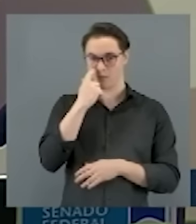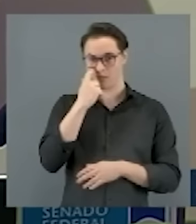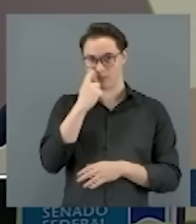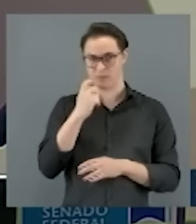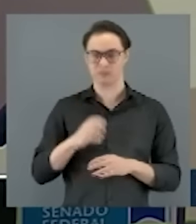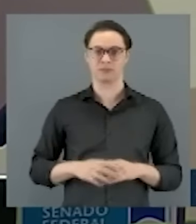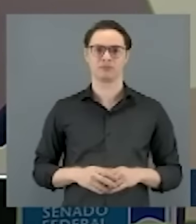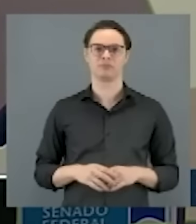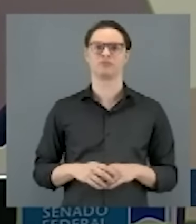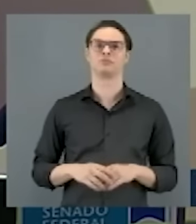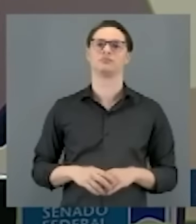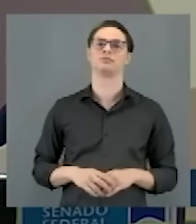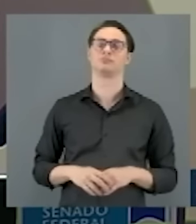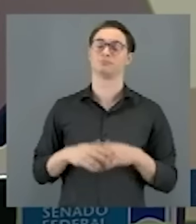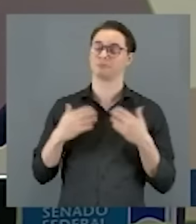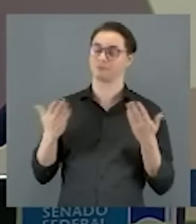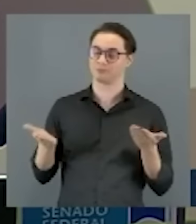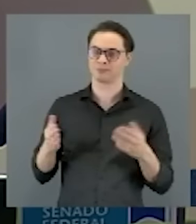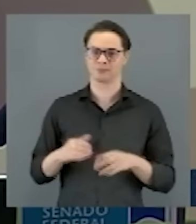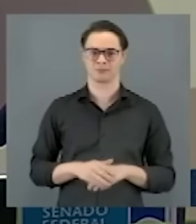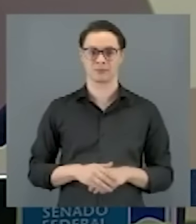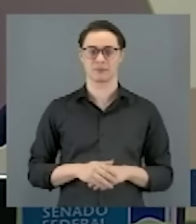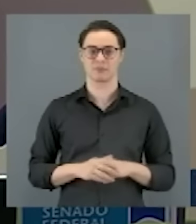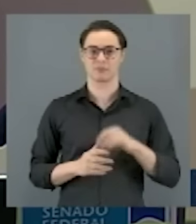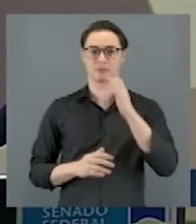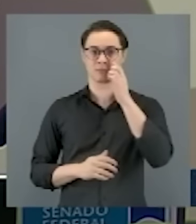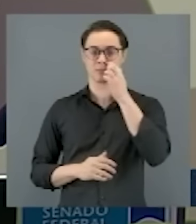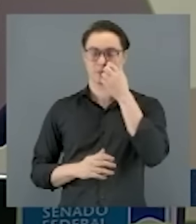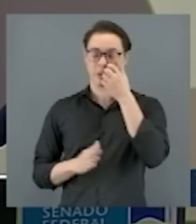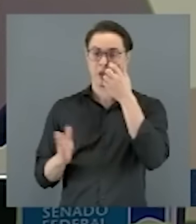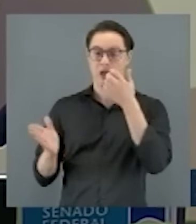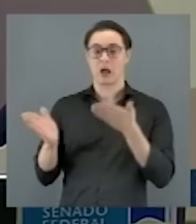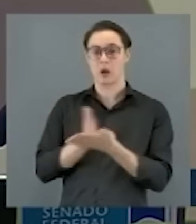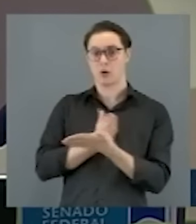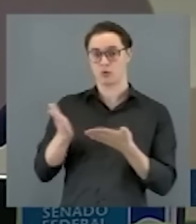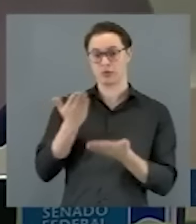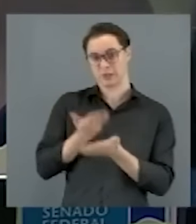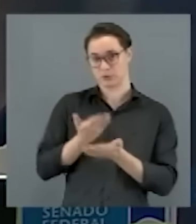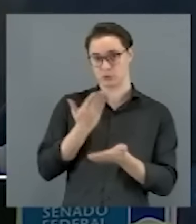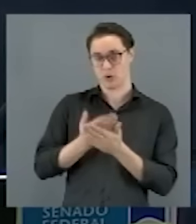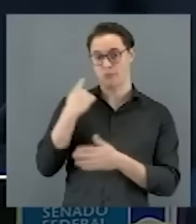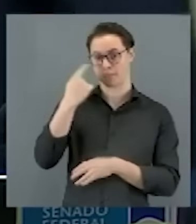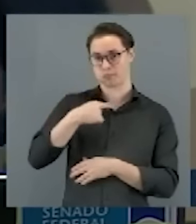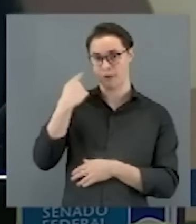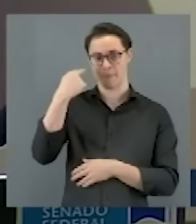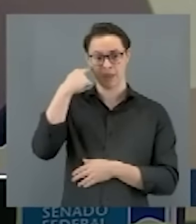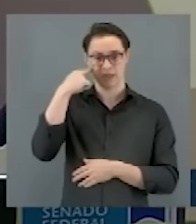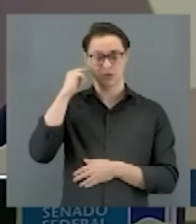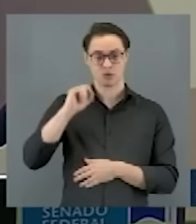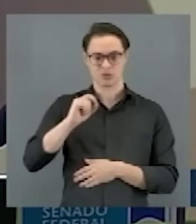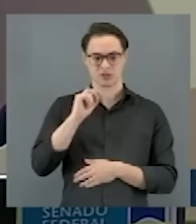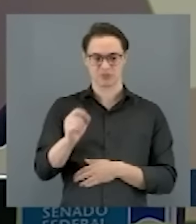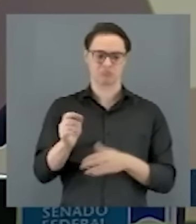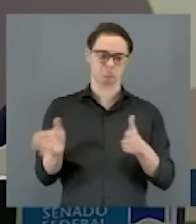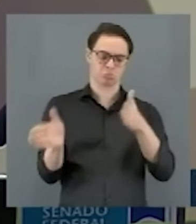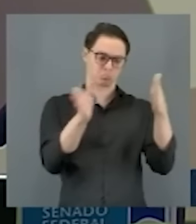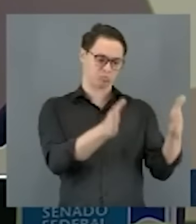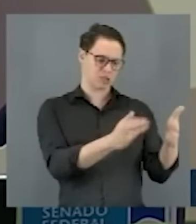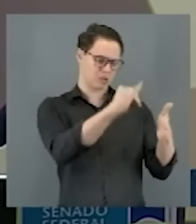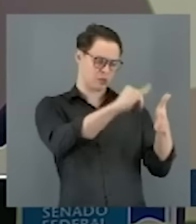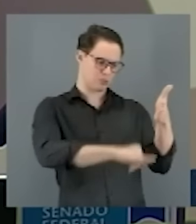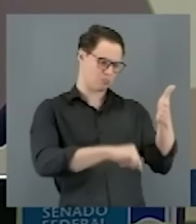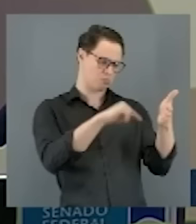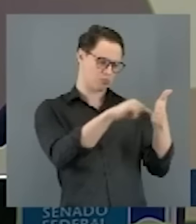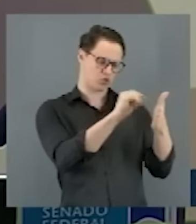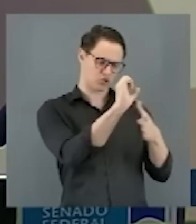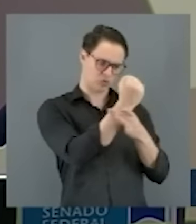Há doutrinadores que sustentam a tese da natureza tributária em relação a esse tipo de